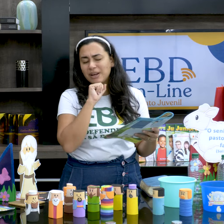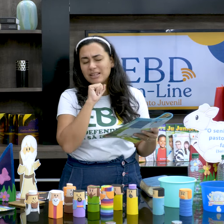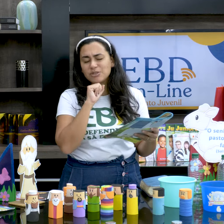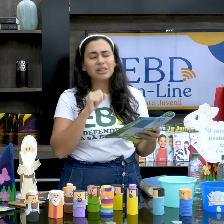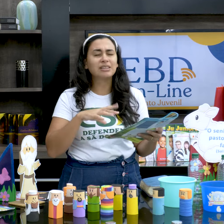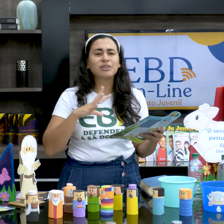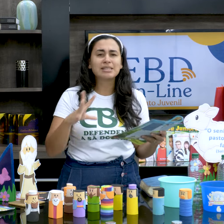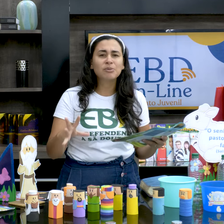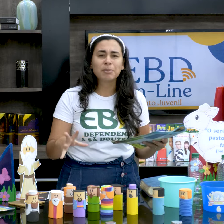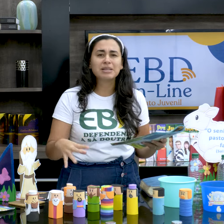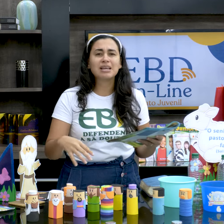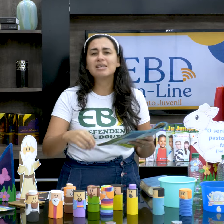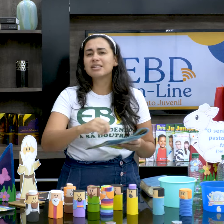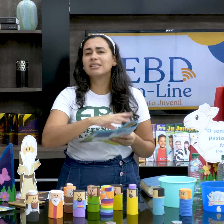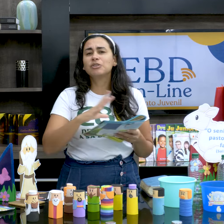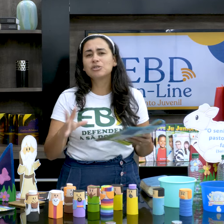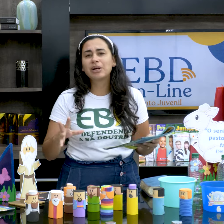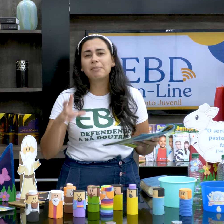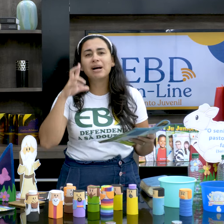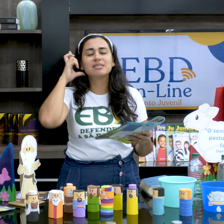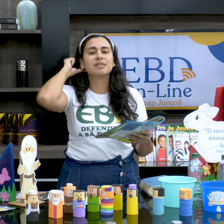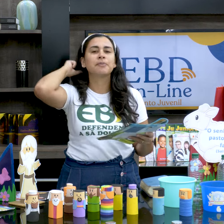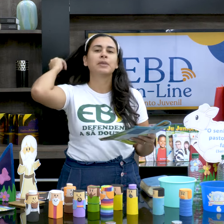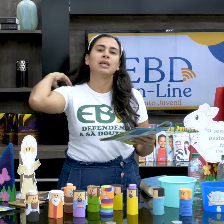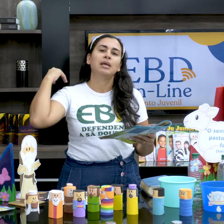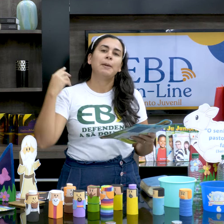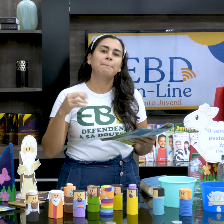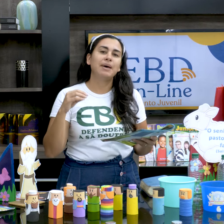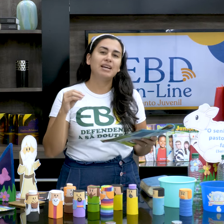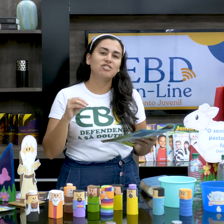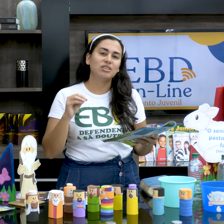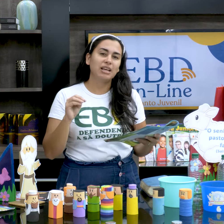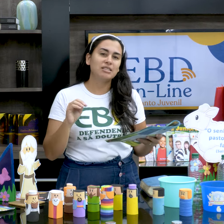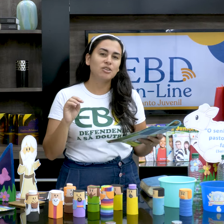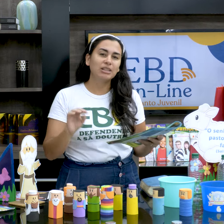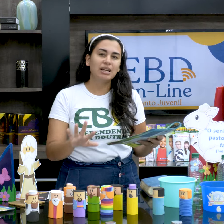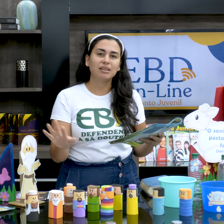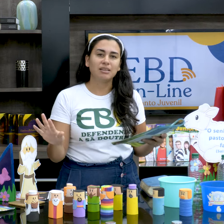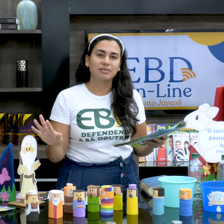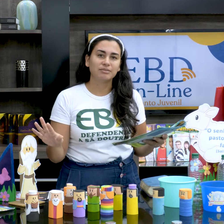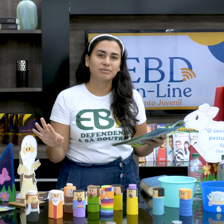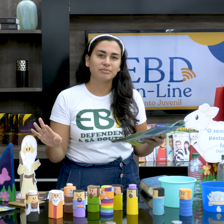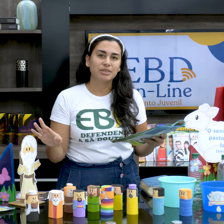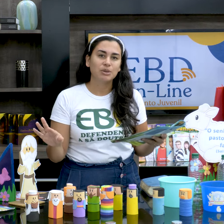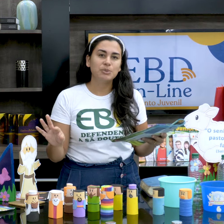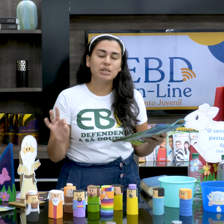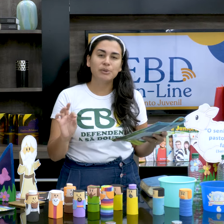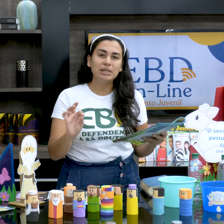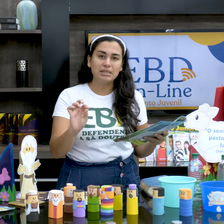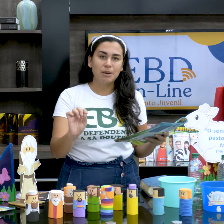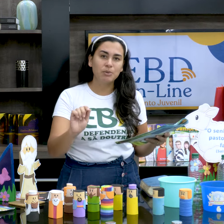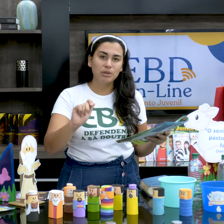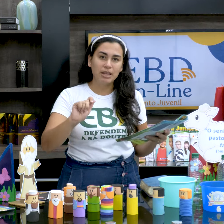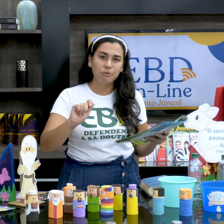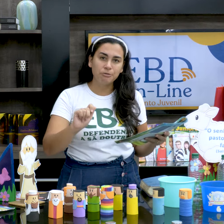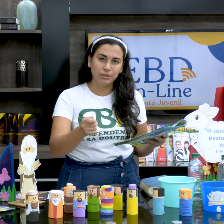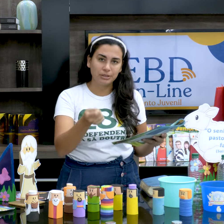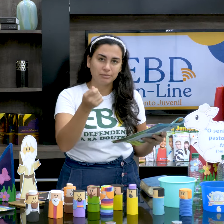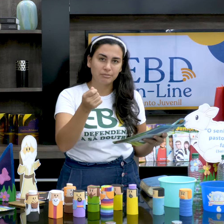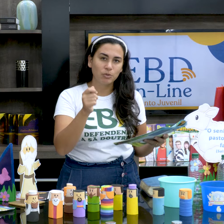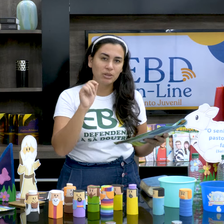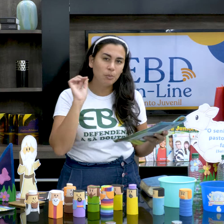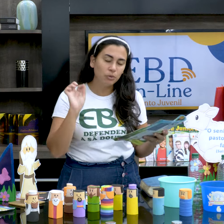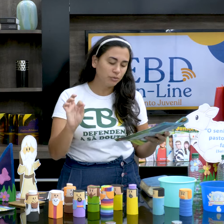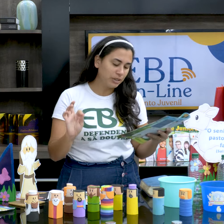fosse mais fácil, queria tanto que essa luta passasse, queria tanto que isso acabasse, mas é só até aqui. O Senhor, ele sabe quando dá o